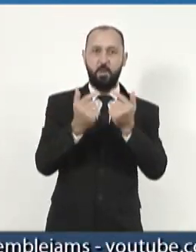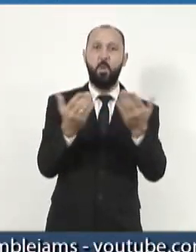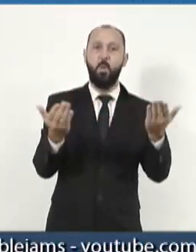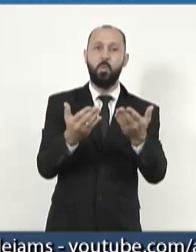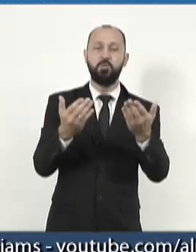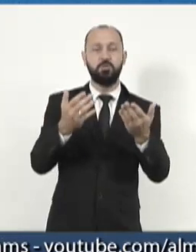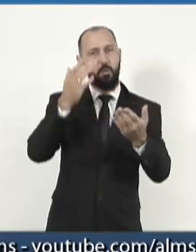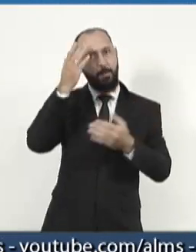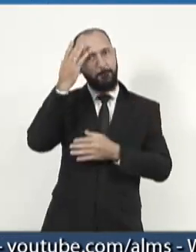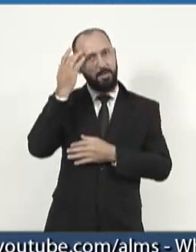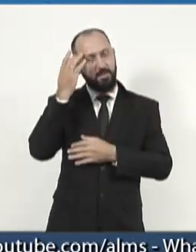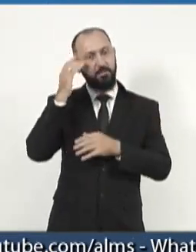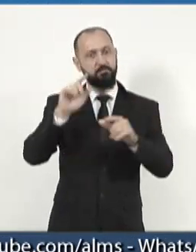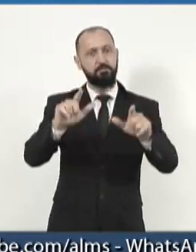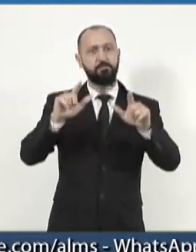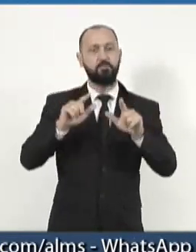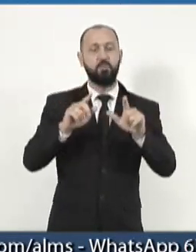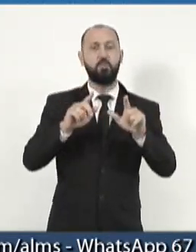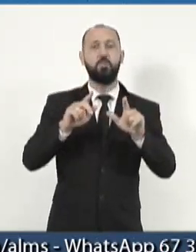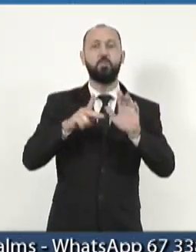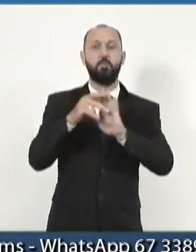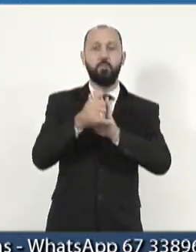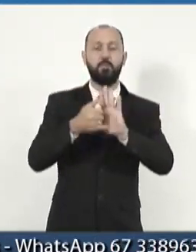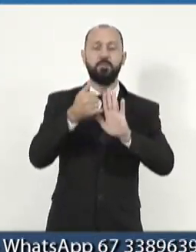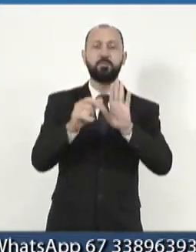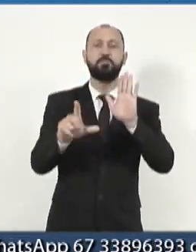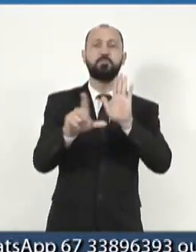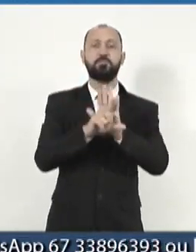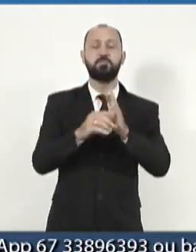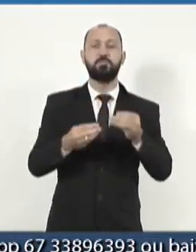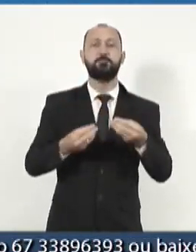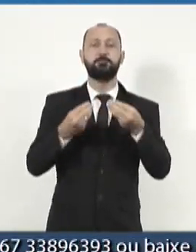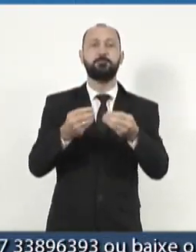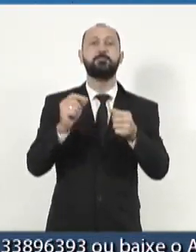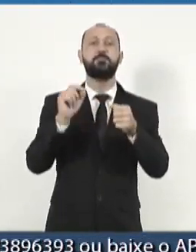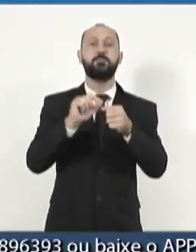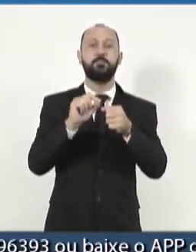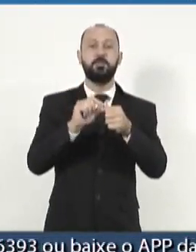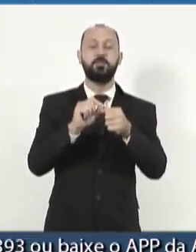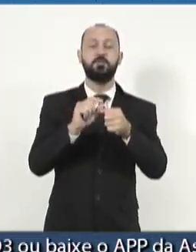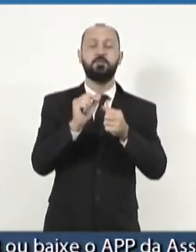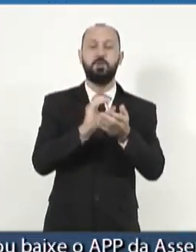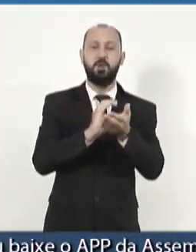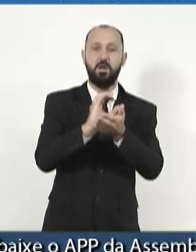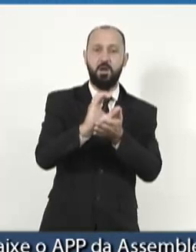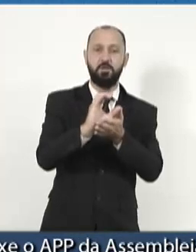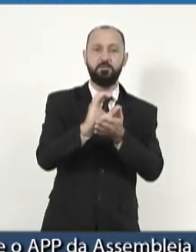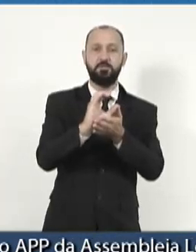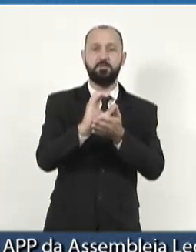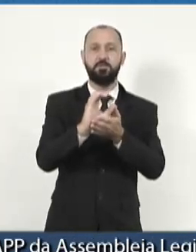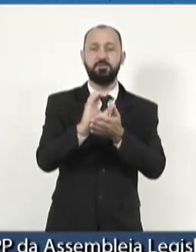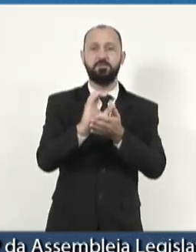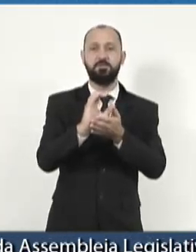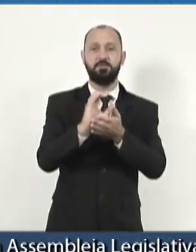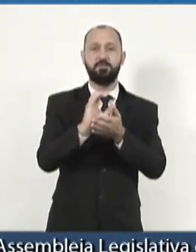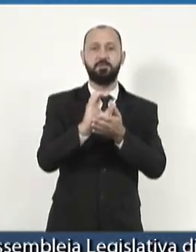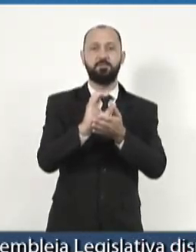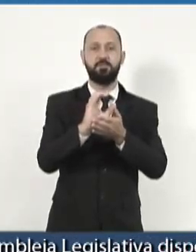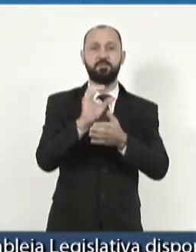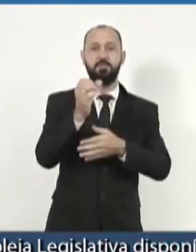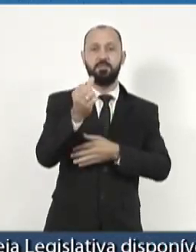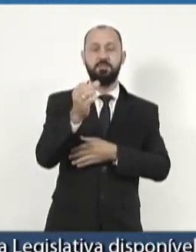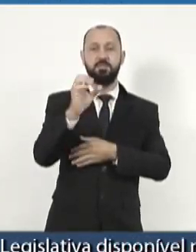aliviando, né, a pressão sobre o Sistema Único de Saúde, os hospitais regionais e assim por diante.